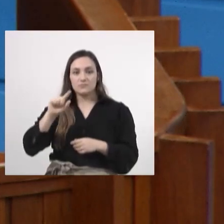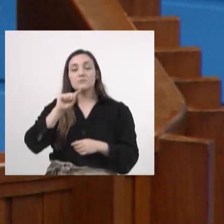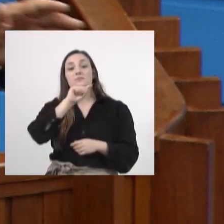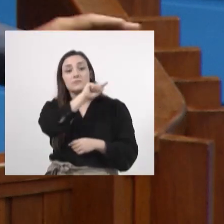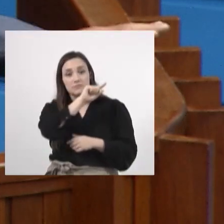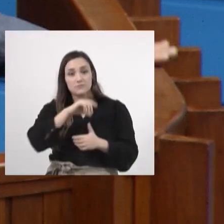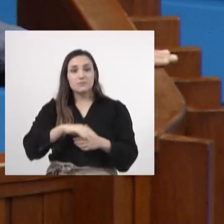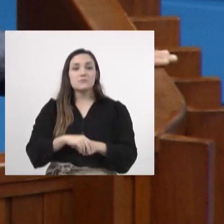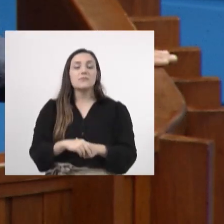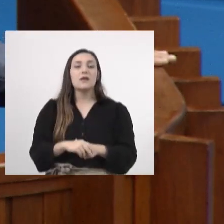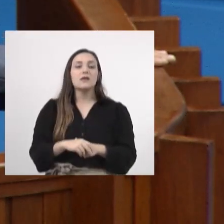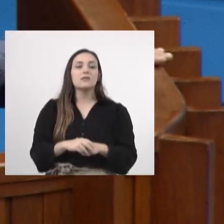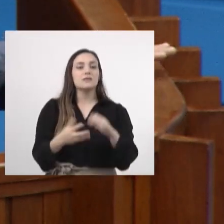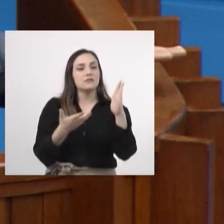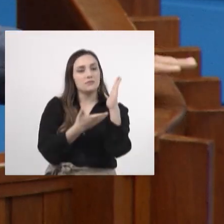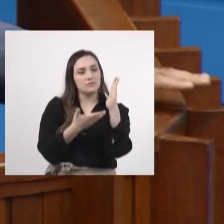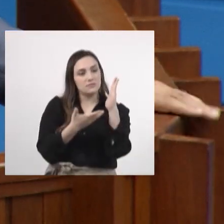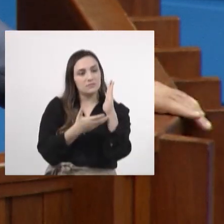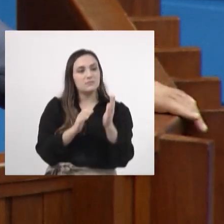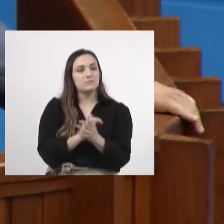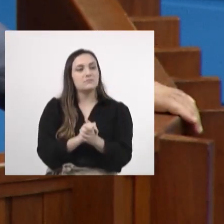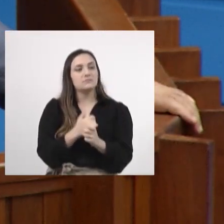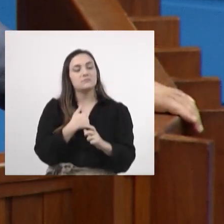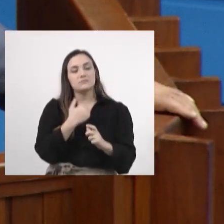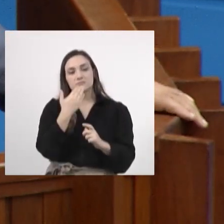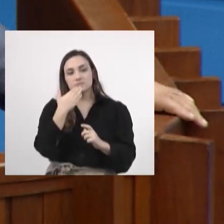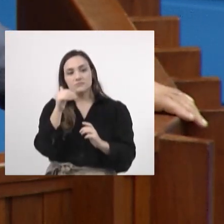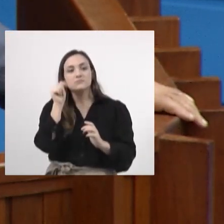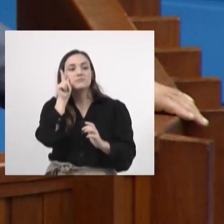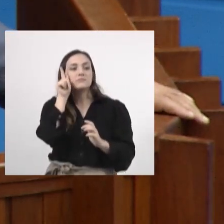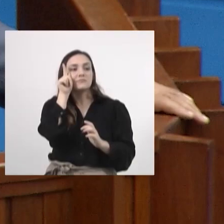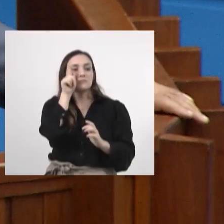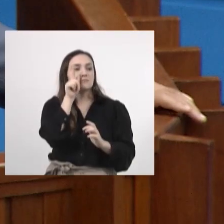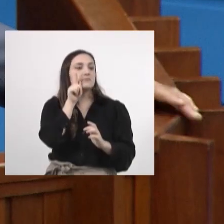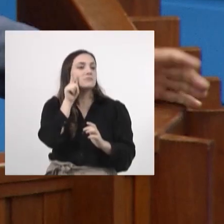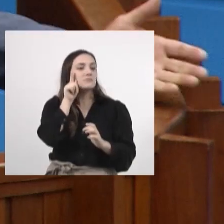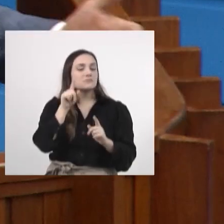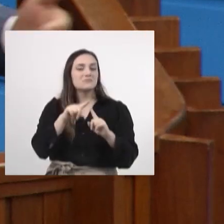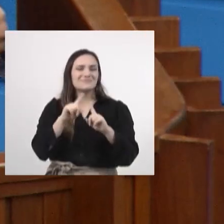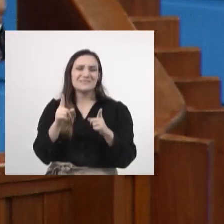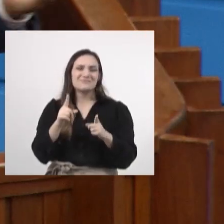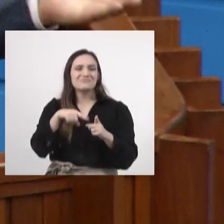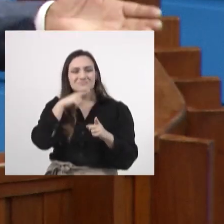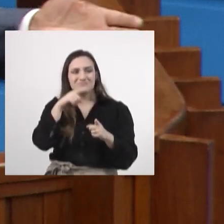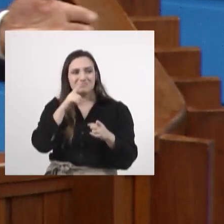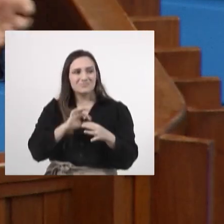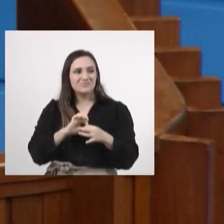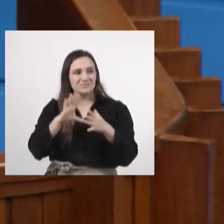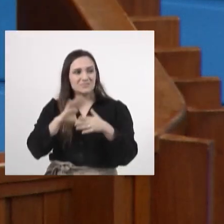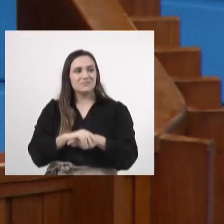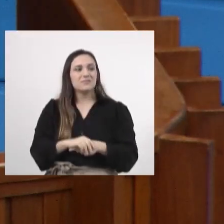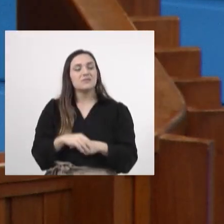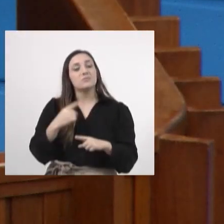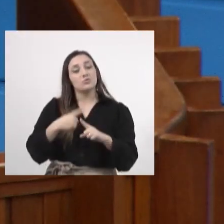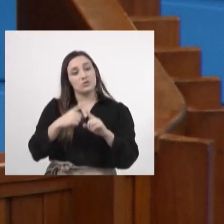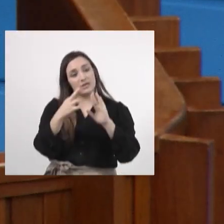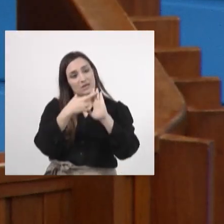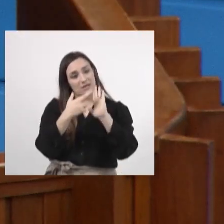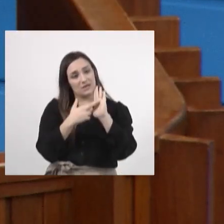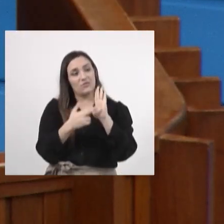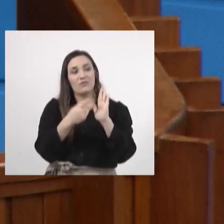pedi uma parte à deputada Gleice e não foi concedido através do